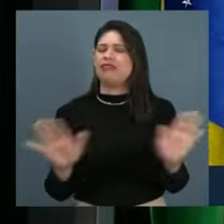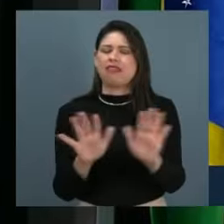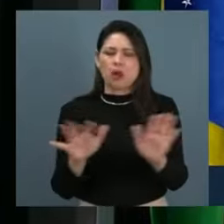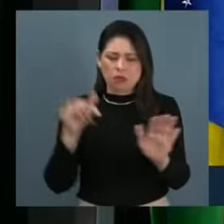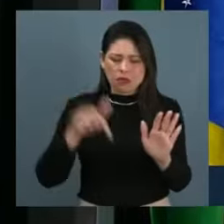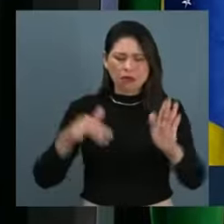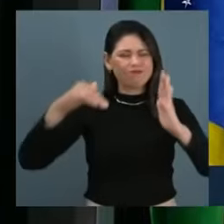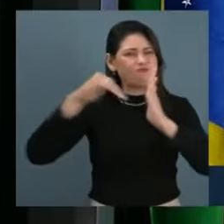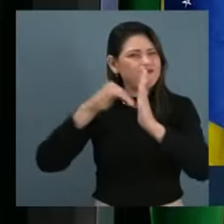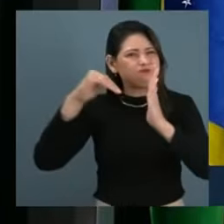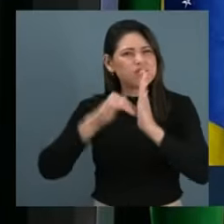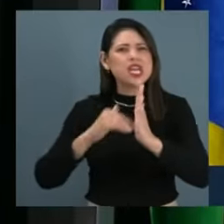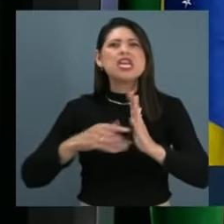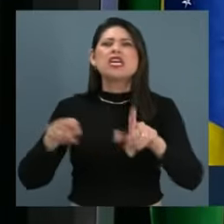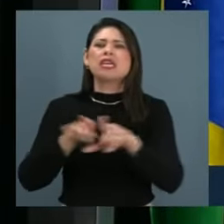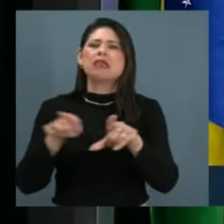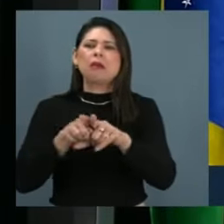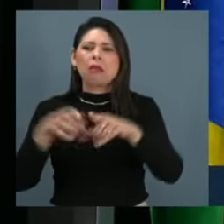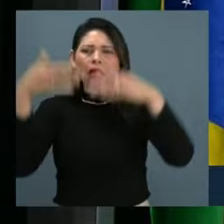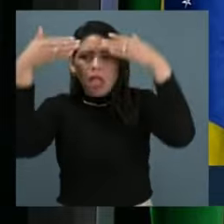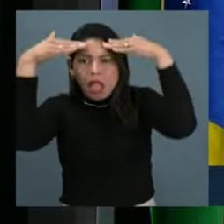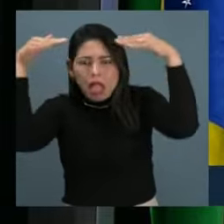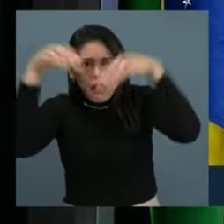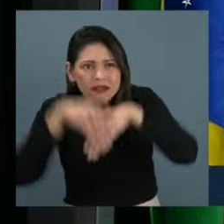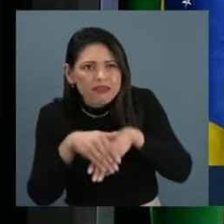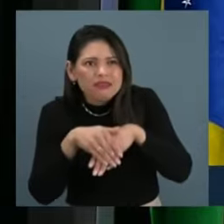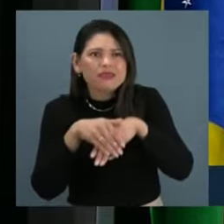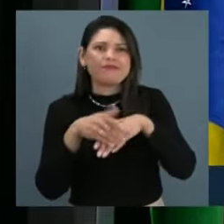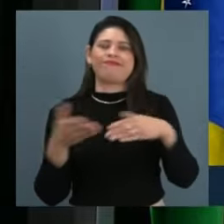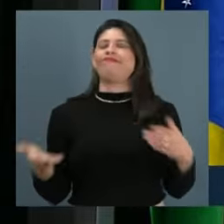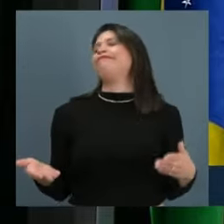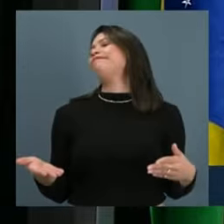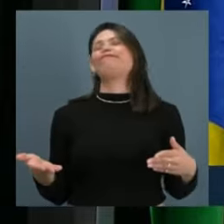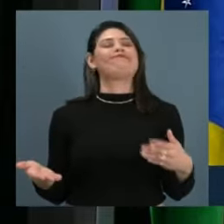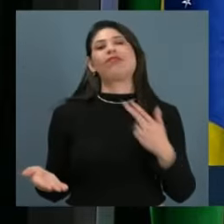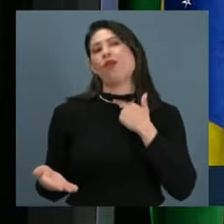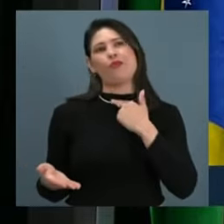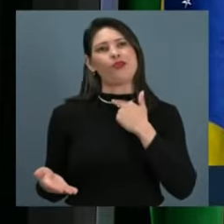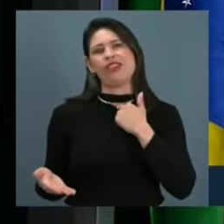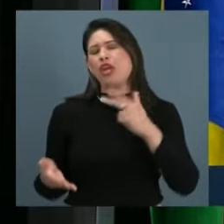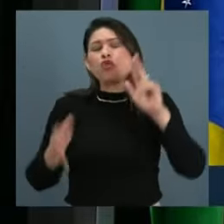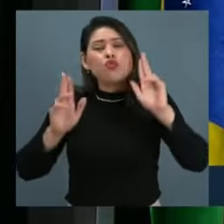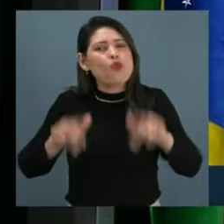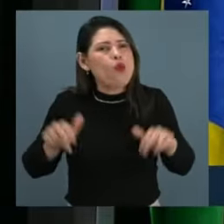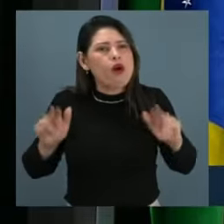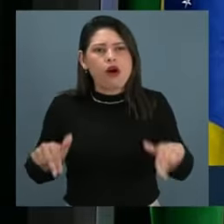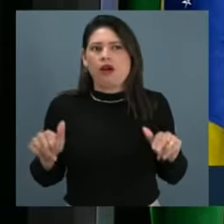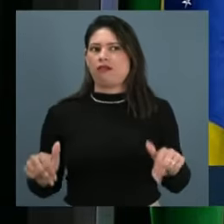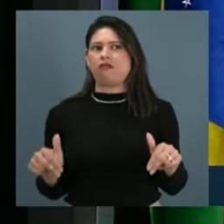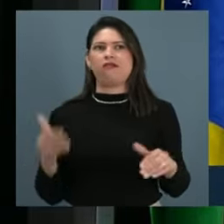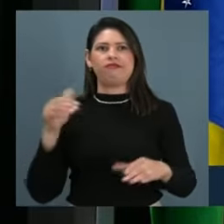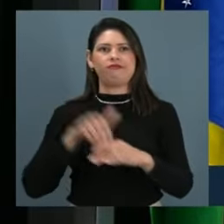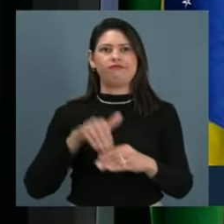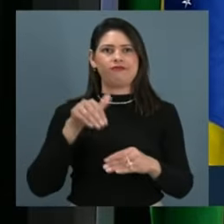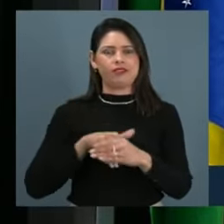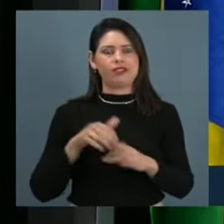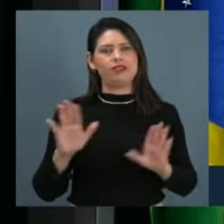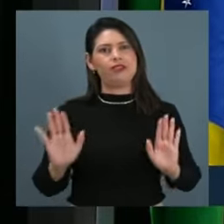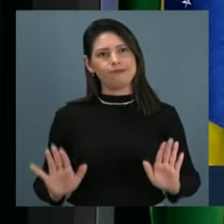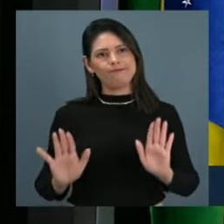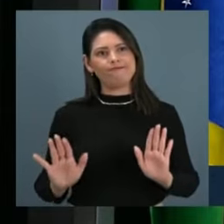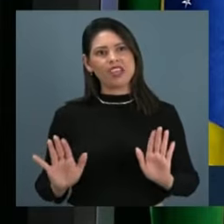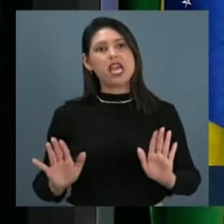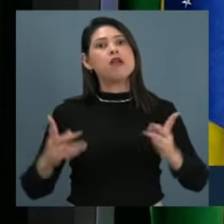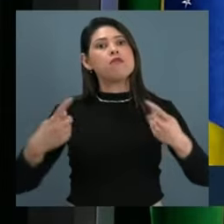casa, que também está de joelhos, ele não poderia jamais votar nisso. Ele deveria